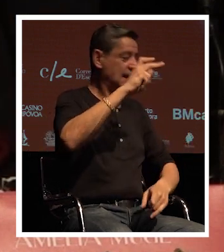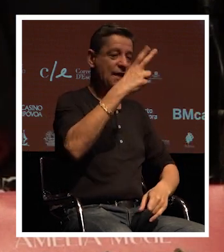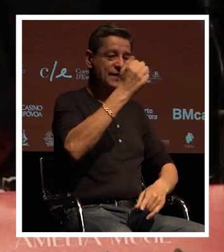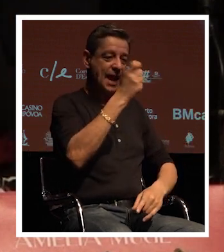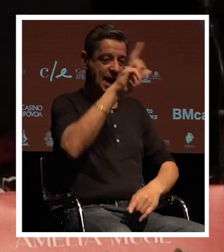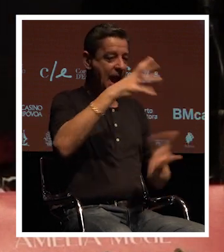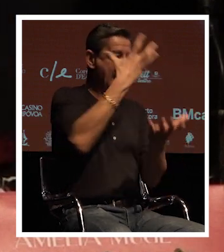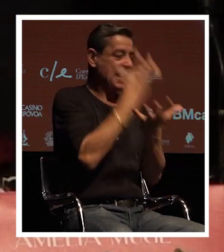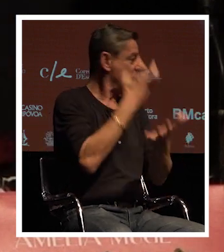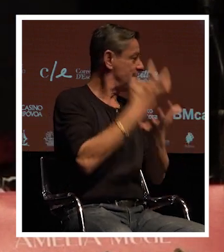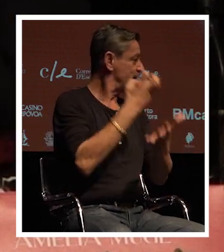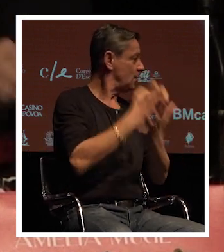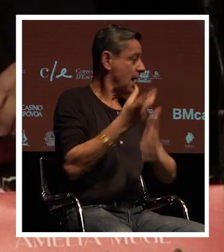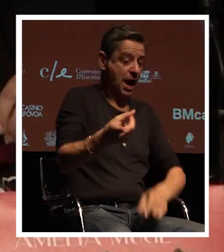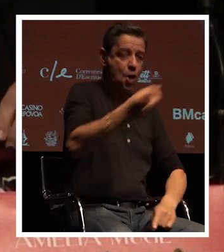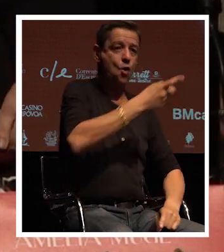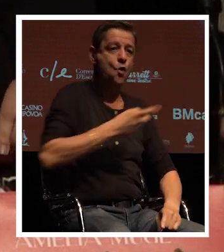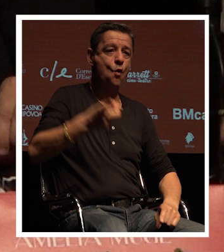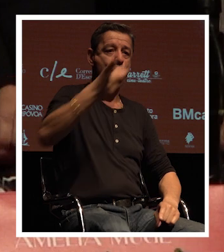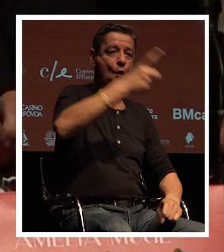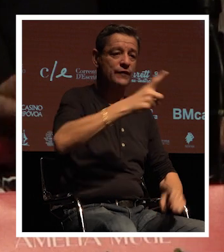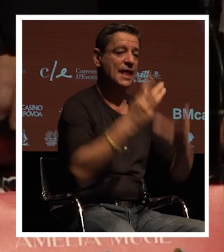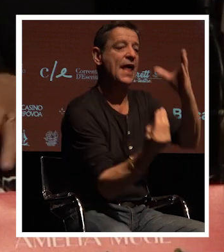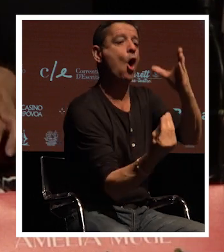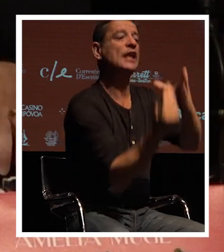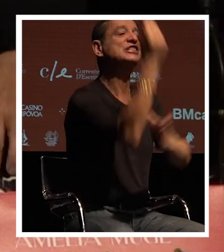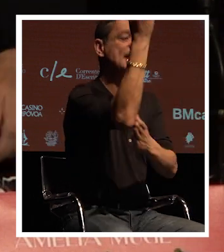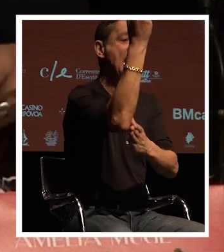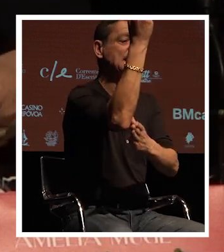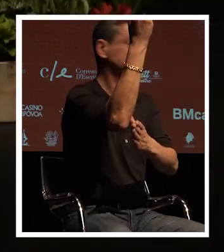neste momento a gravar o seu nono álbum de